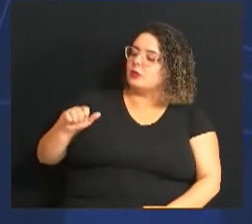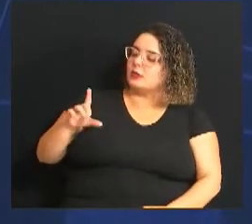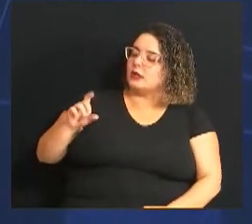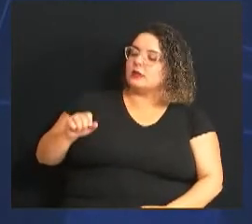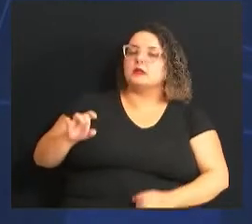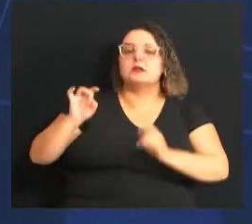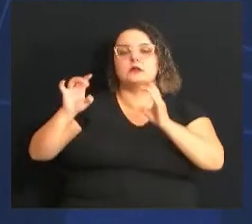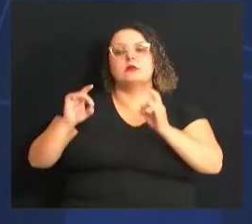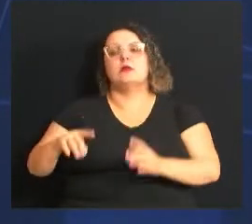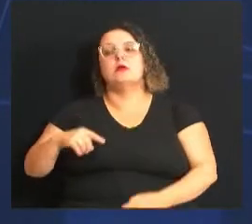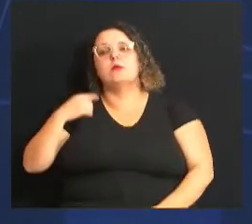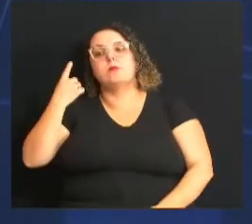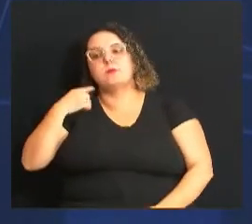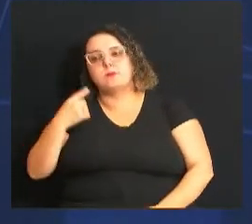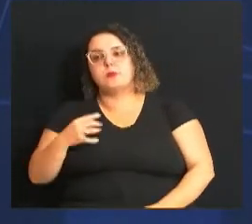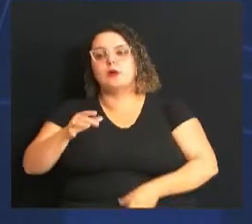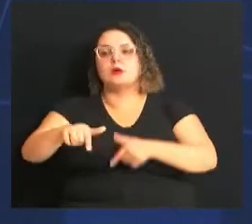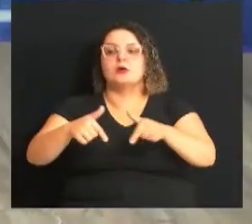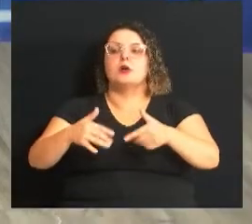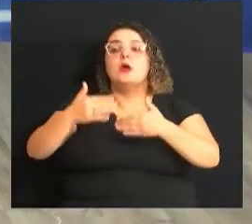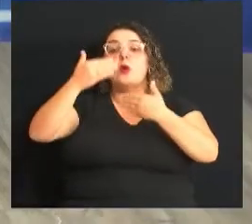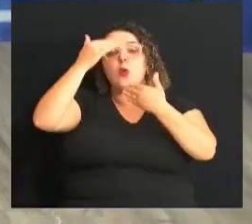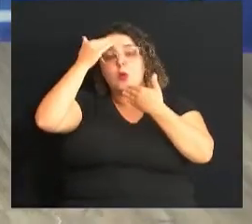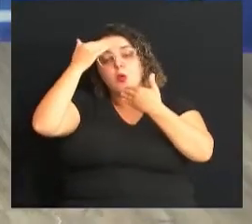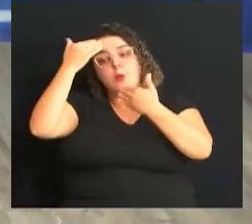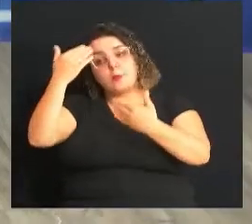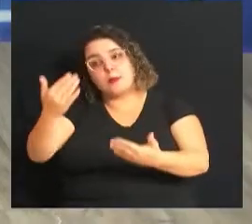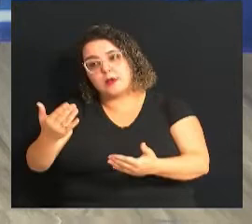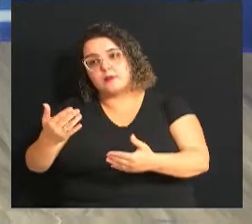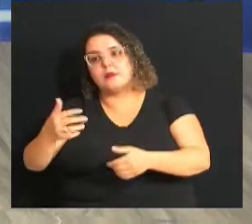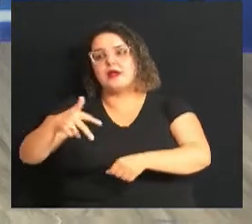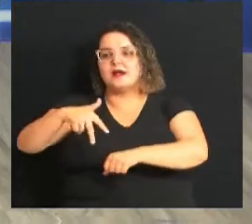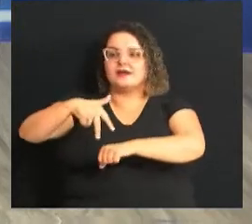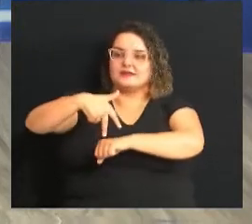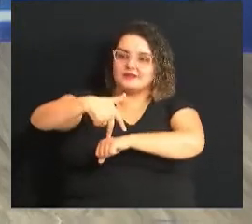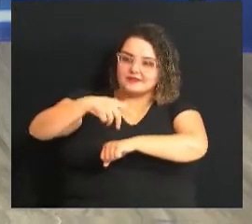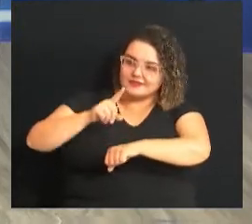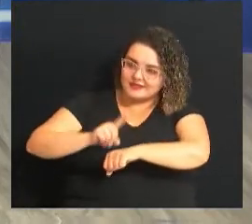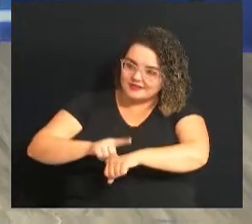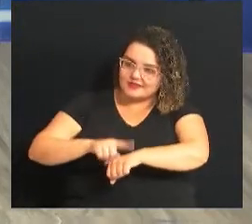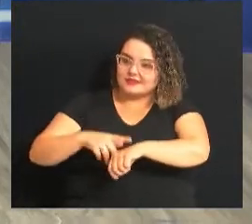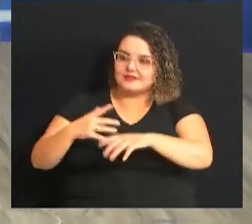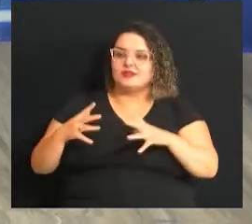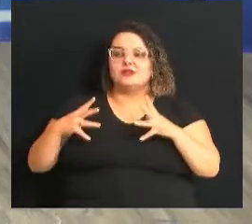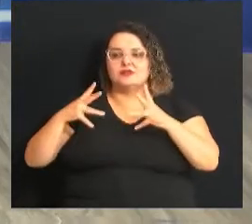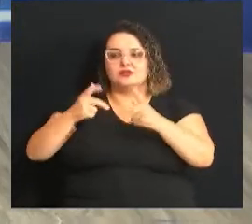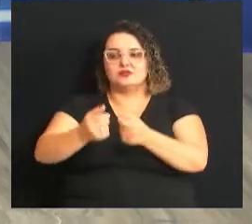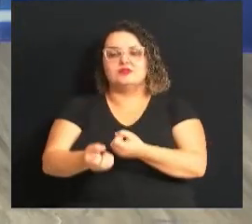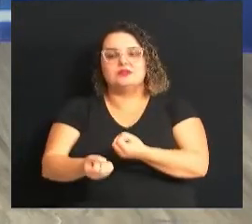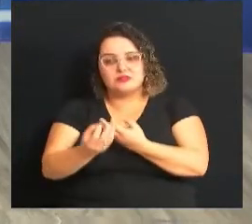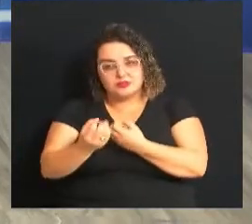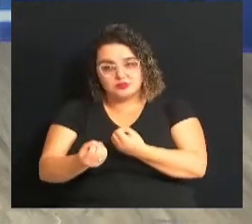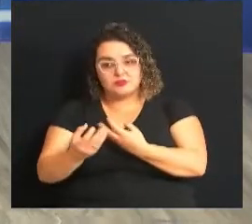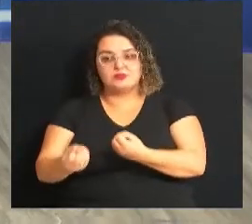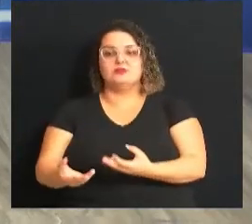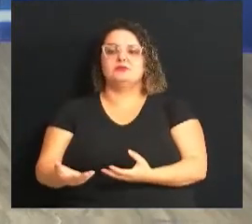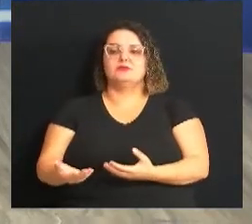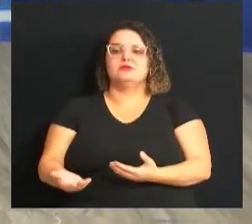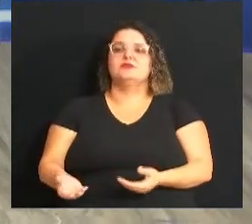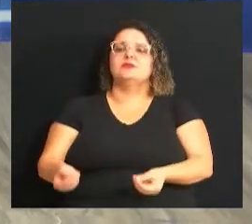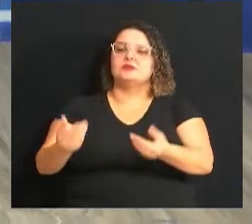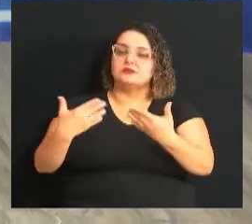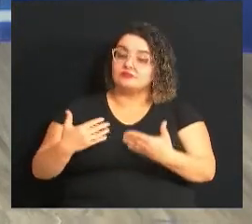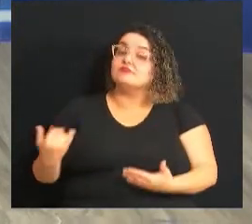Direito do Trabalho, muito obrigado pela disponibilidade do seu tempo, todas as informações que foram trazidas aqui de